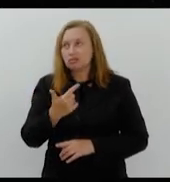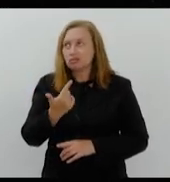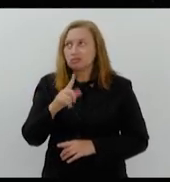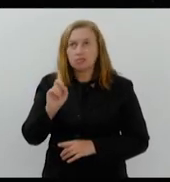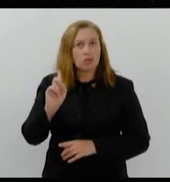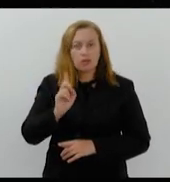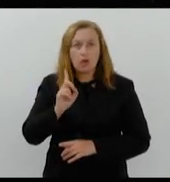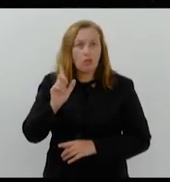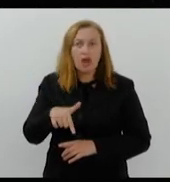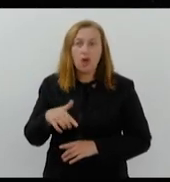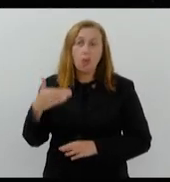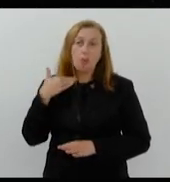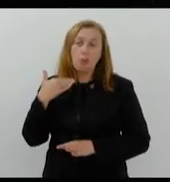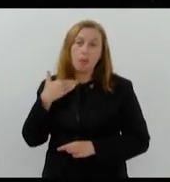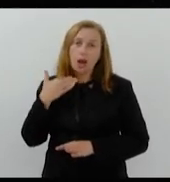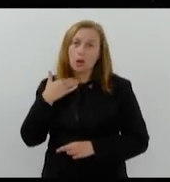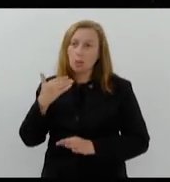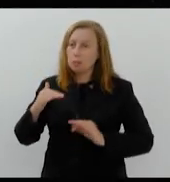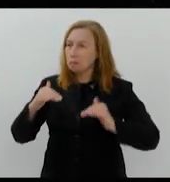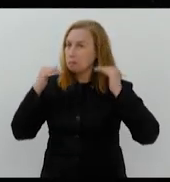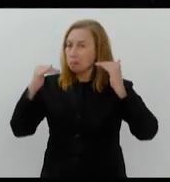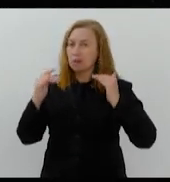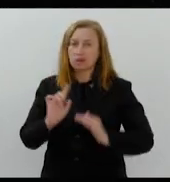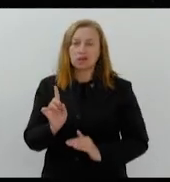Teve um lucro líquido em